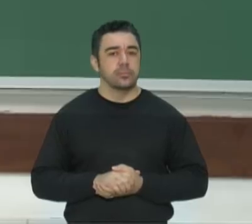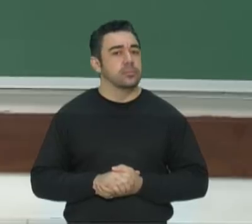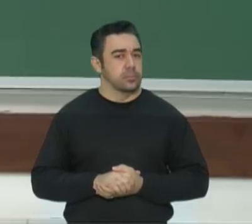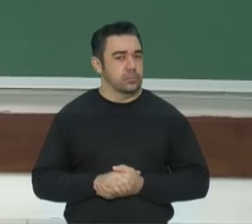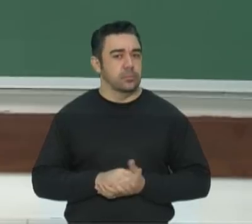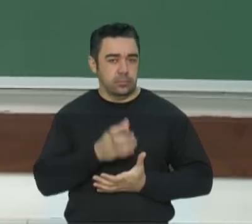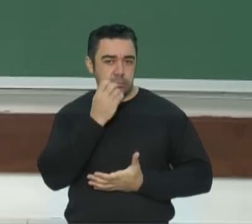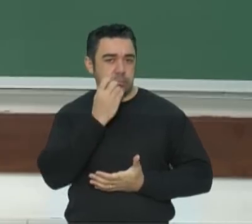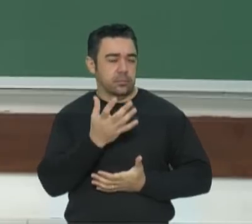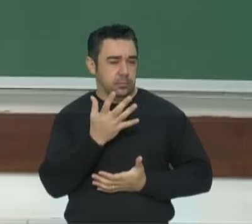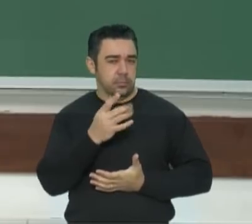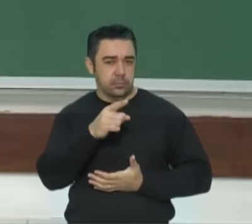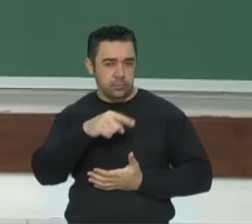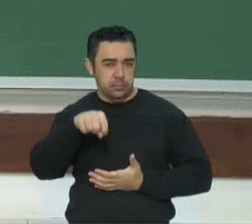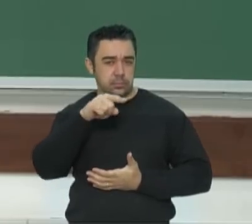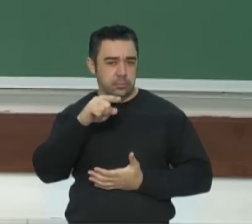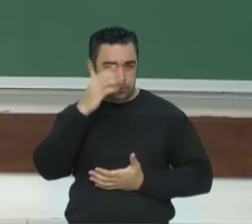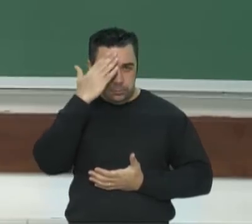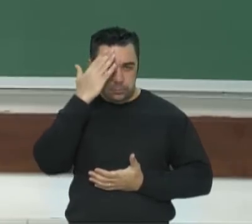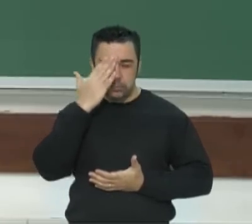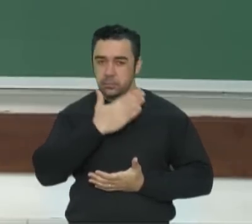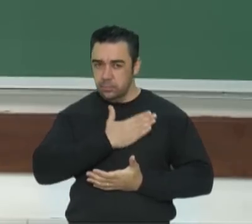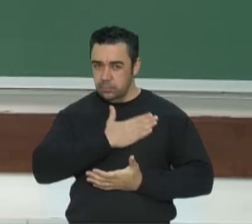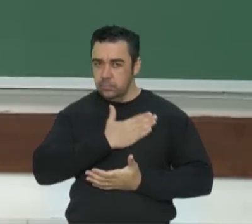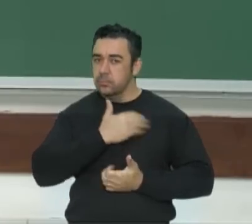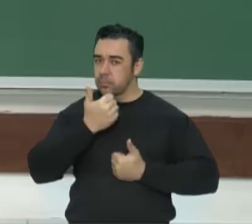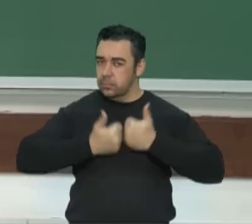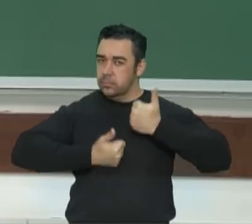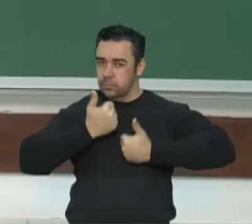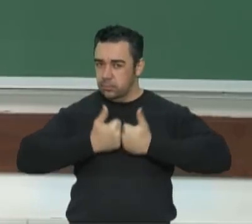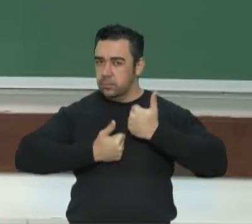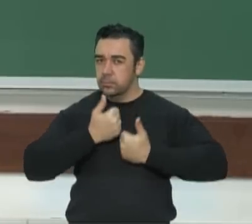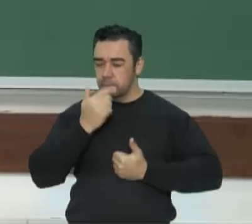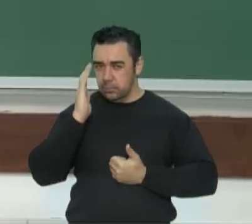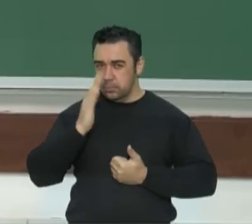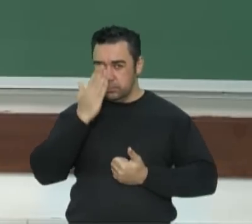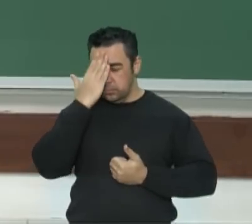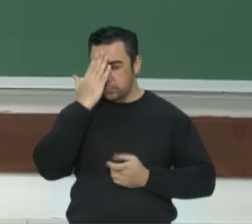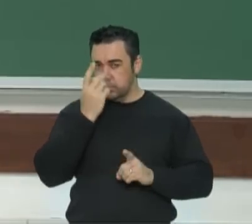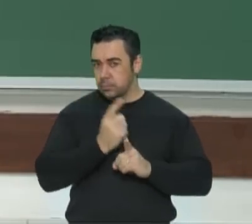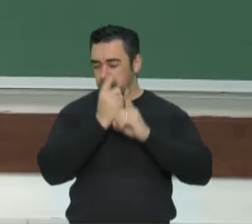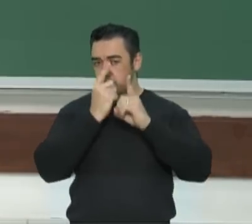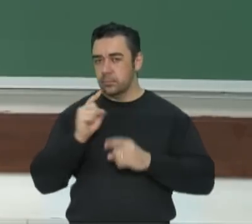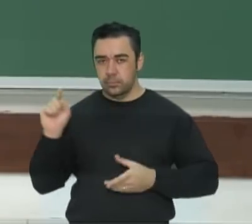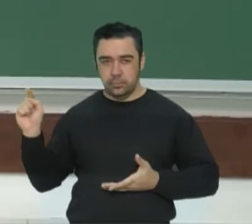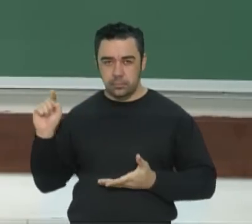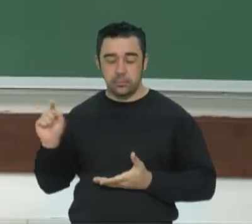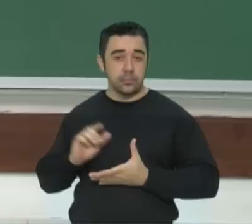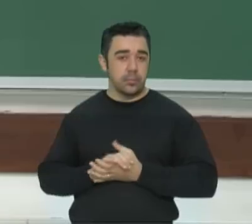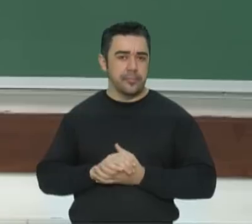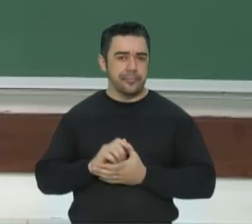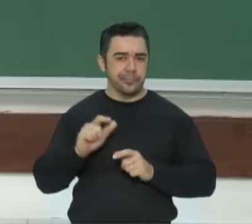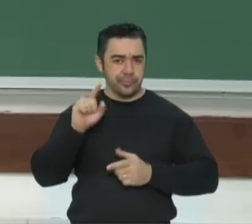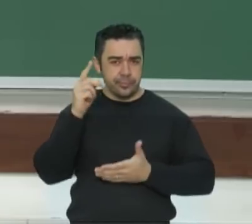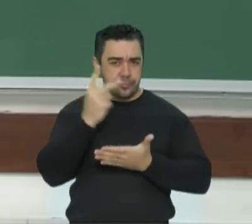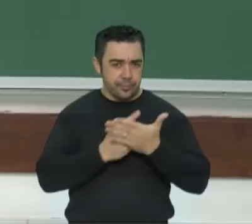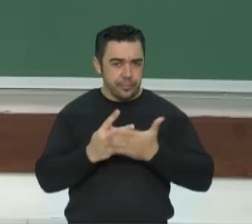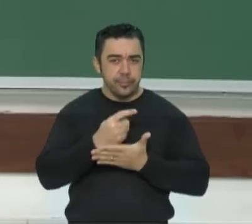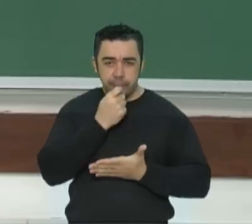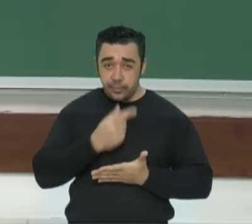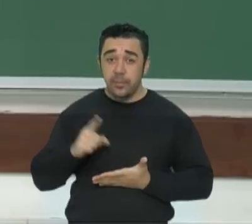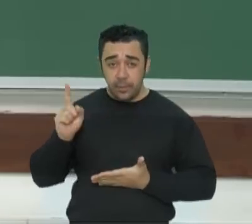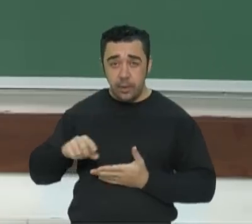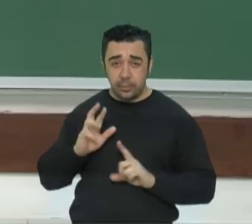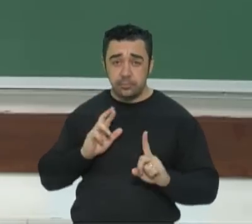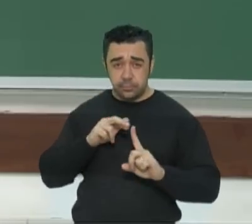Essa é boa para aquela piazada ligada em jogar bola, já se identificaram ali com a charge. Isso, a charge está fazendo referência a um